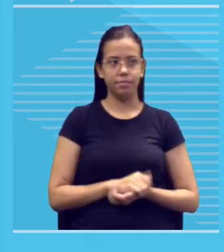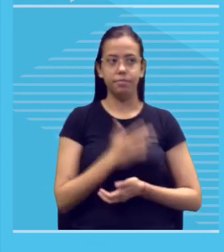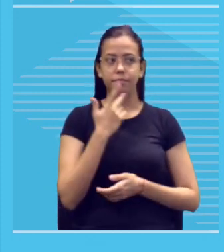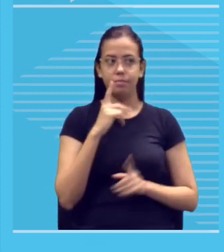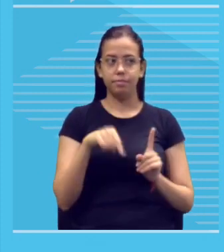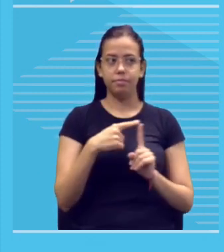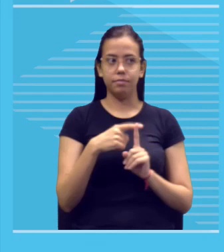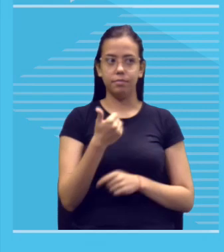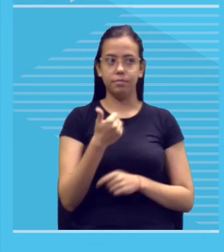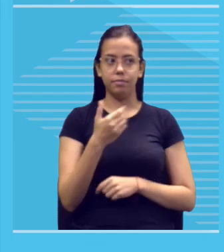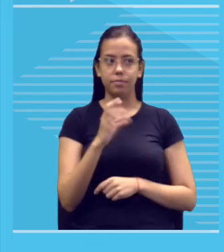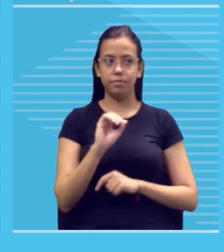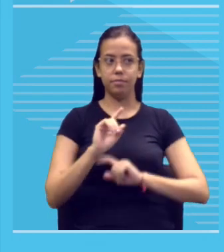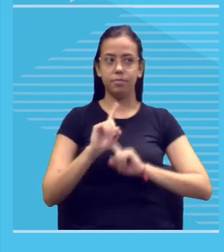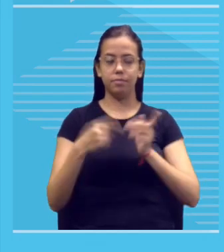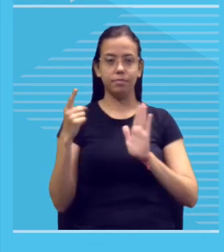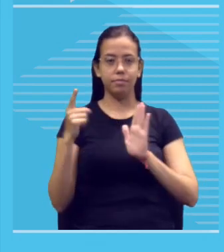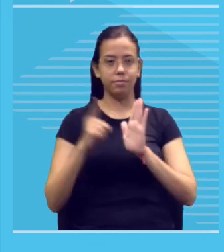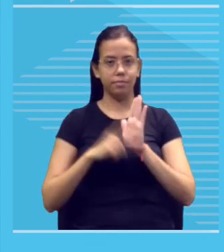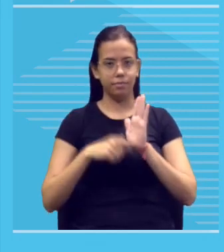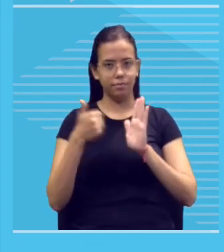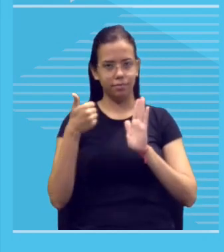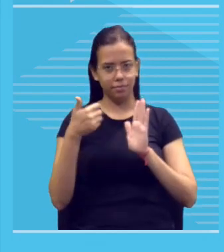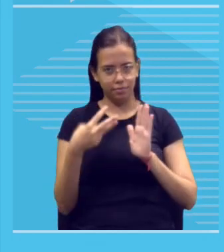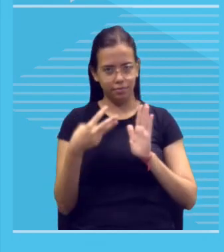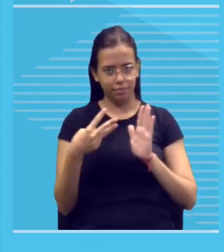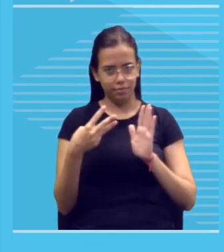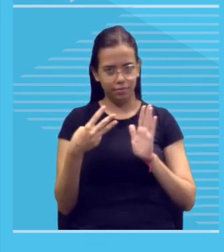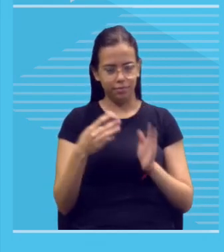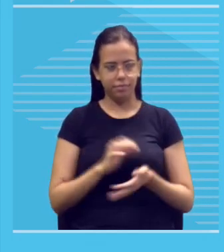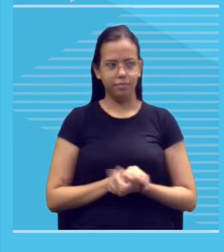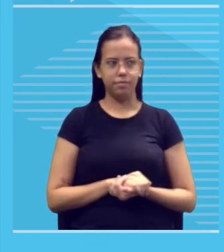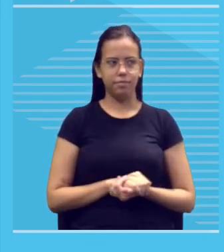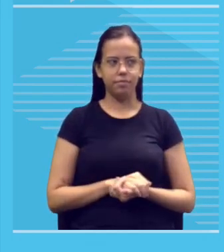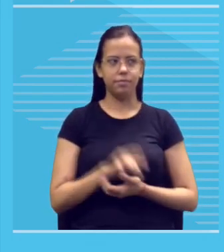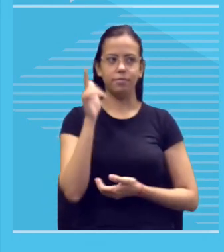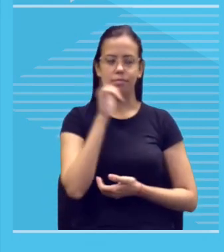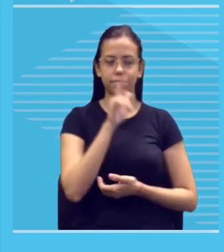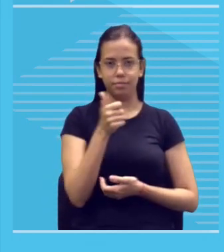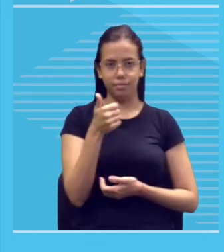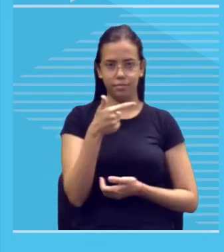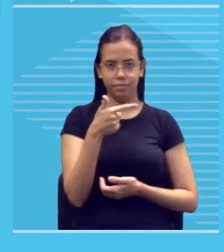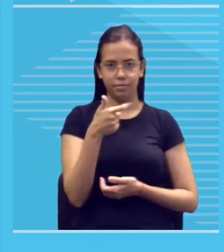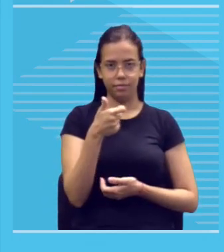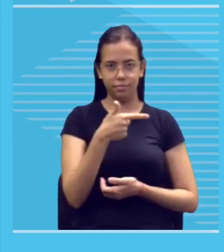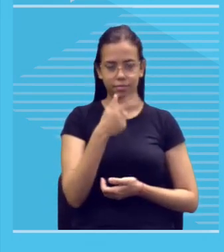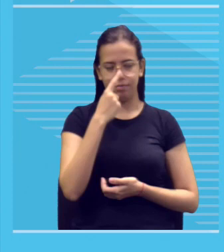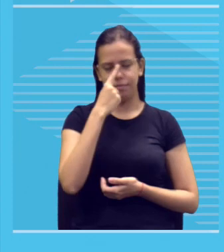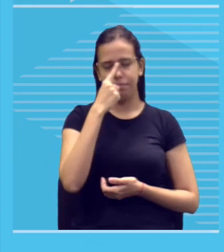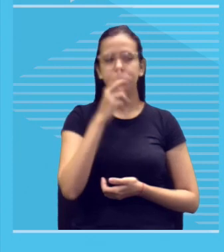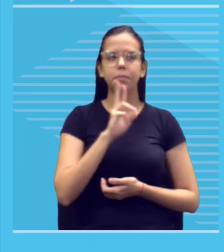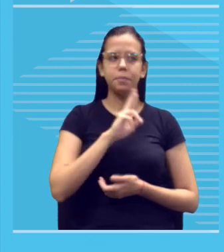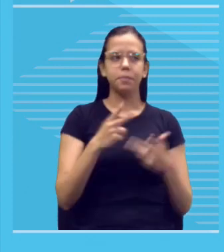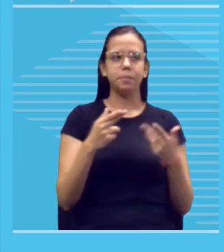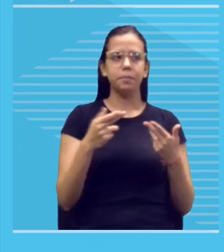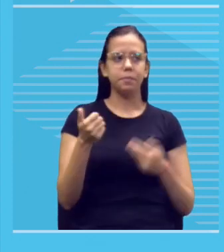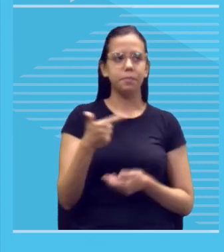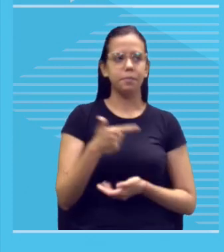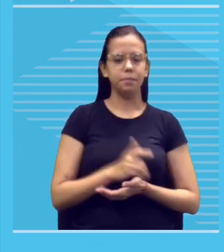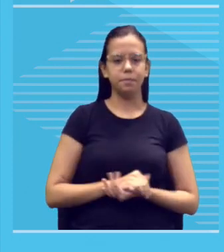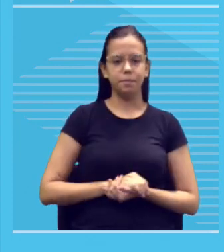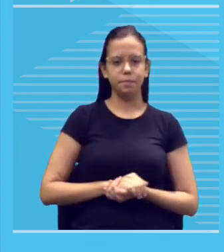depois subita aí o 13 né obtendo 12 né O resultado é igual a 12